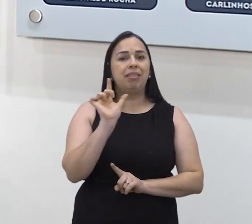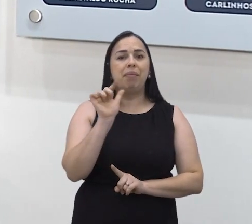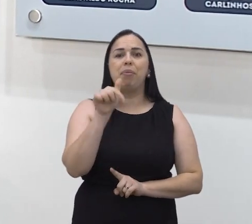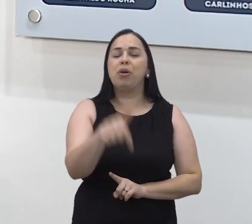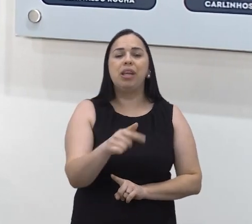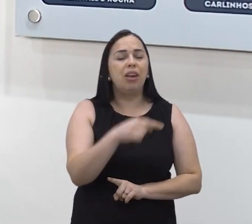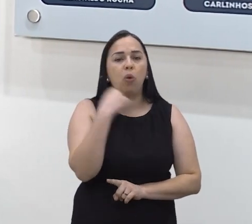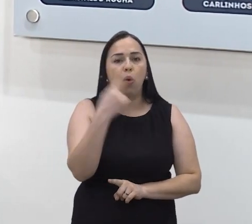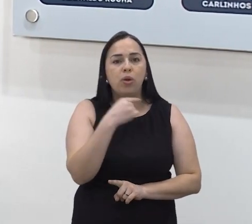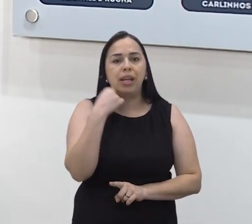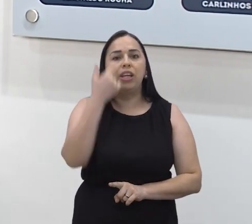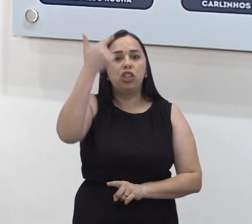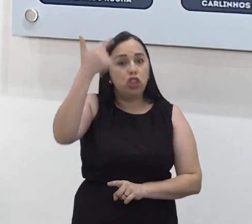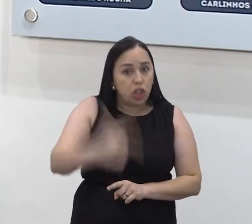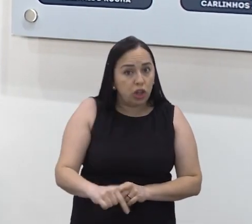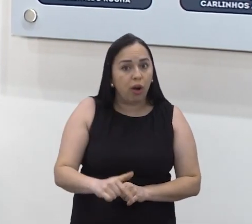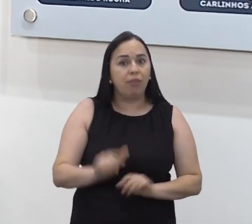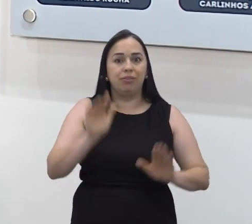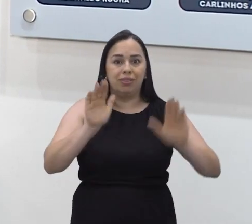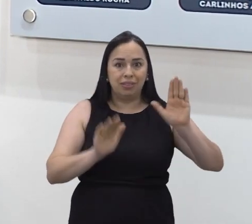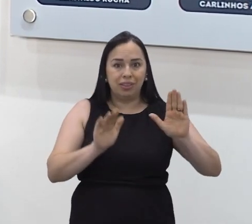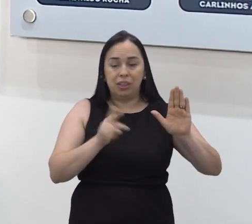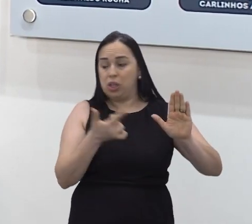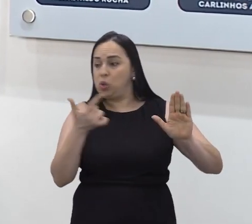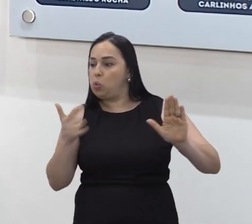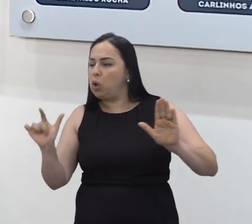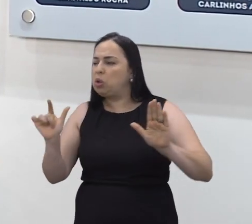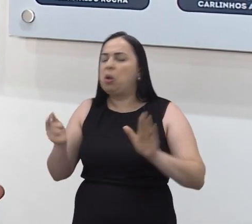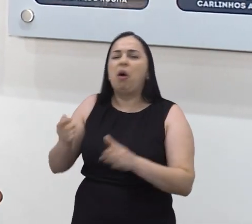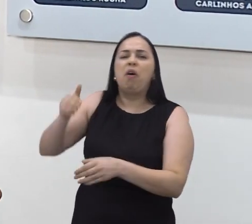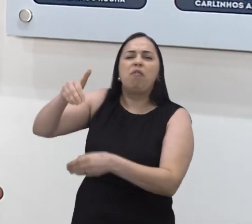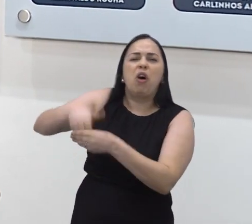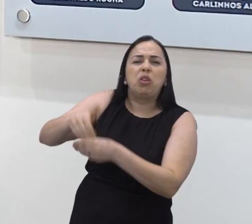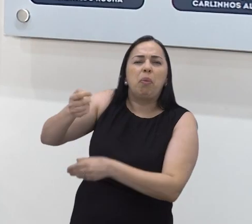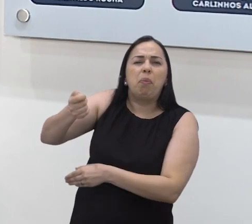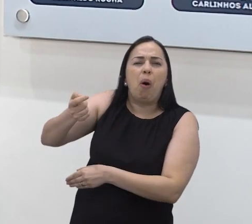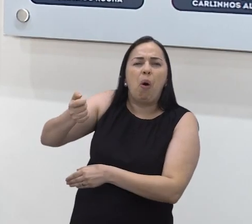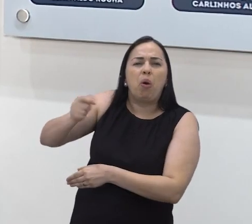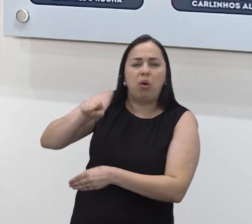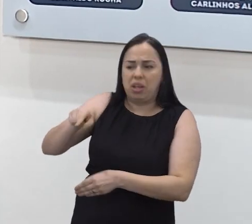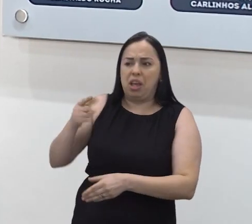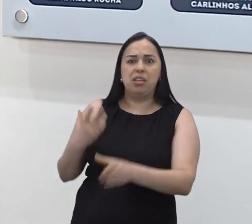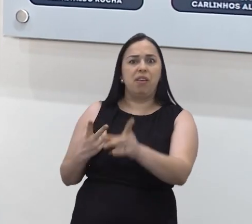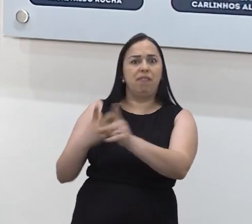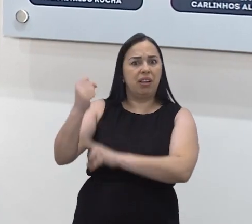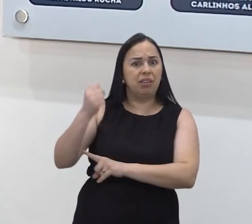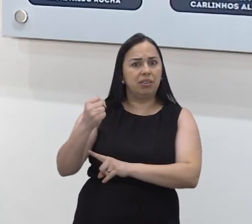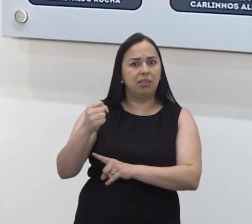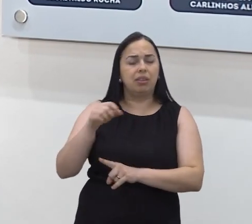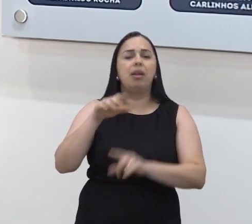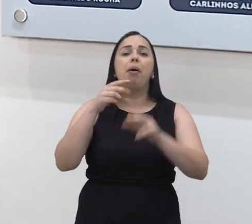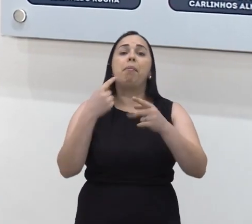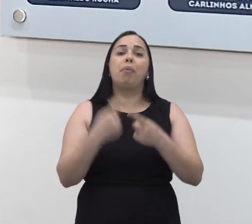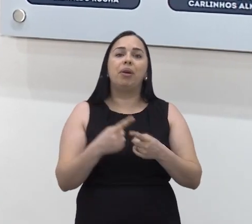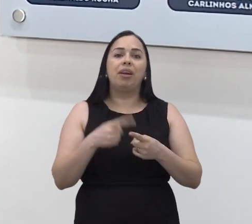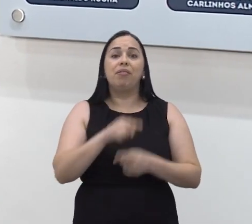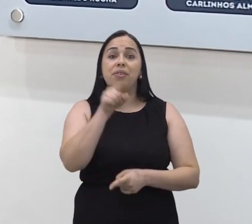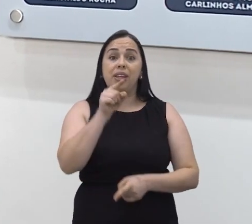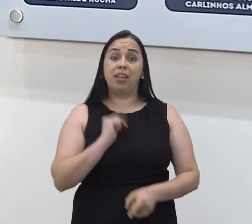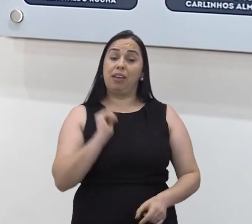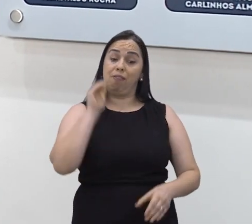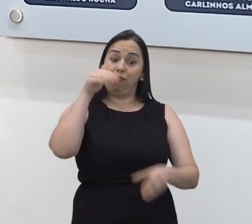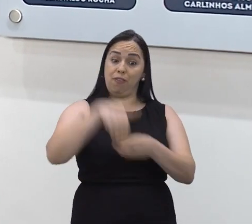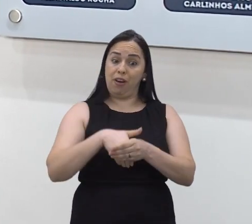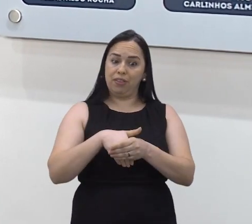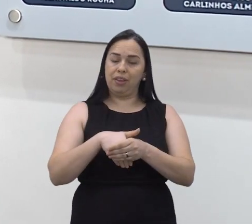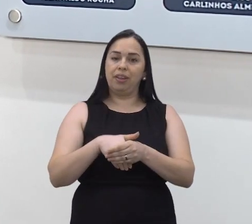eleger, mesmo tendo conquistado mais votos do que outro? Pois é, isso acontece porque o voto que você dá para o candidato do